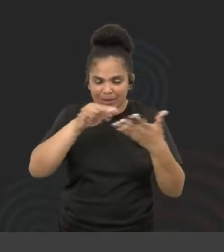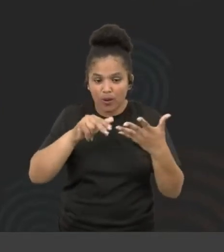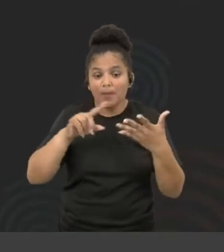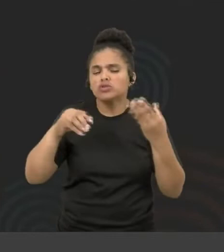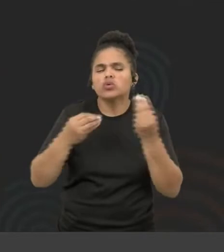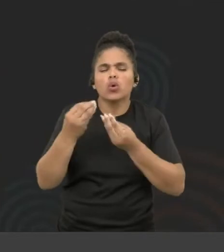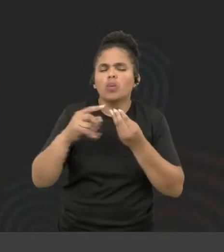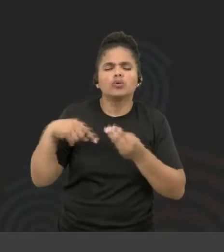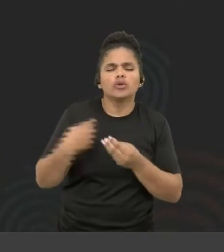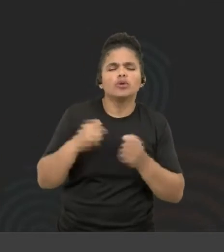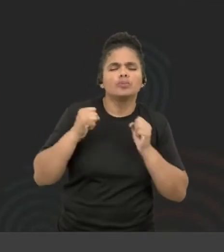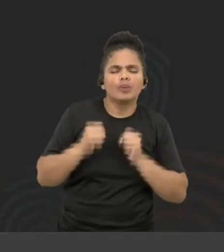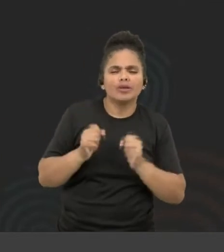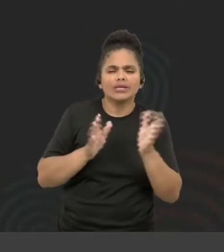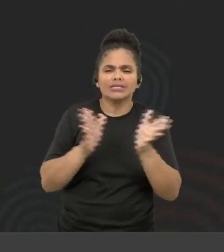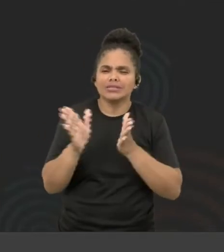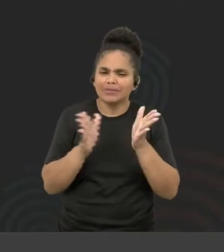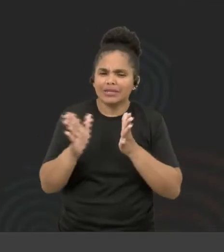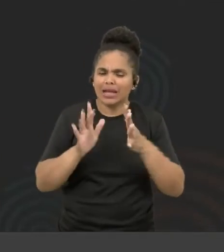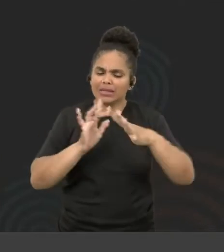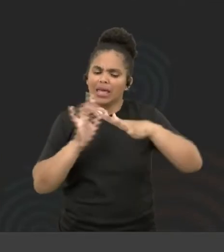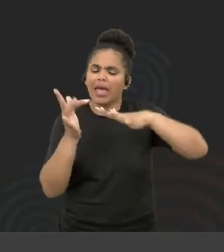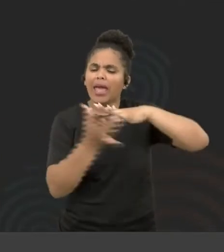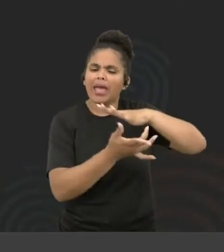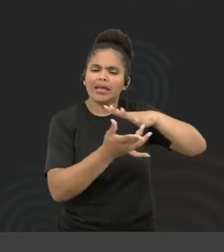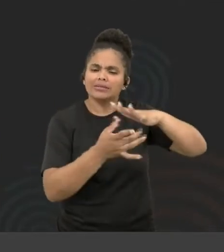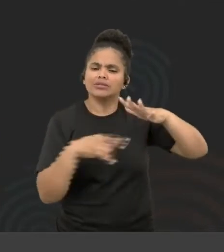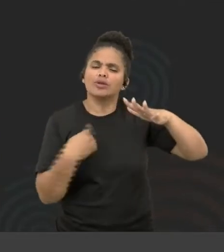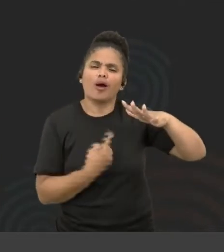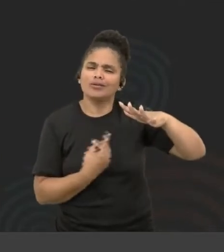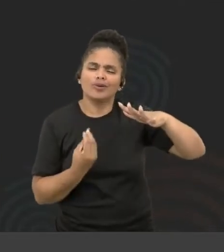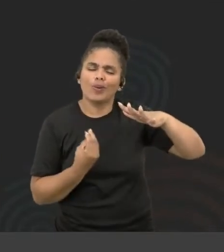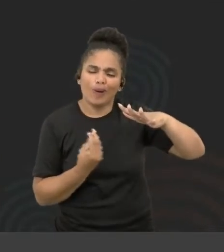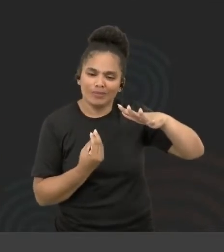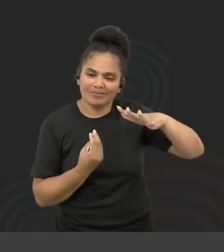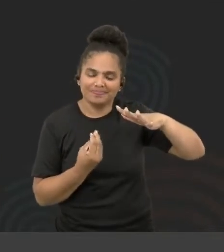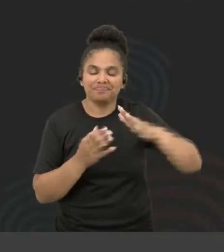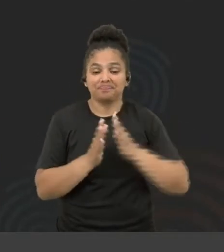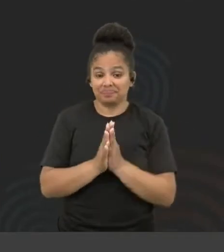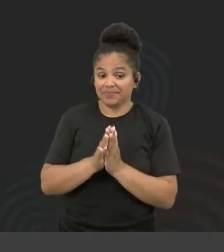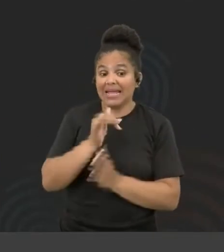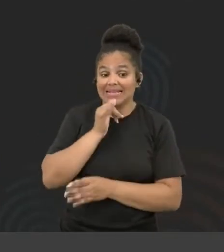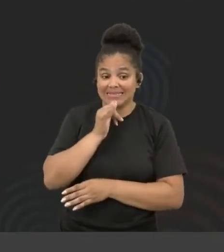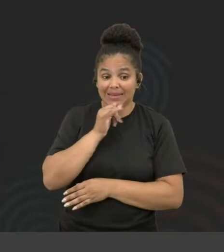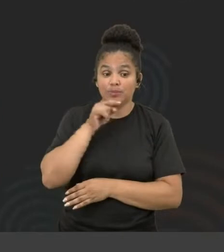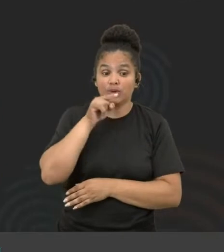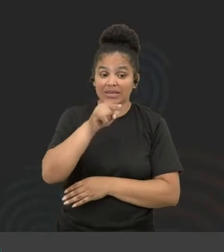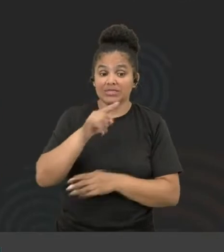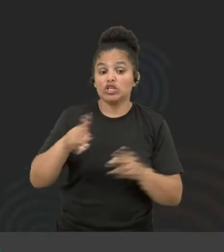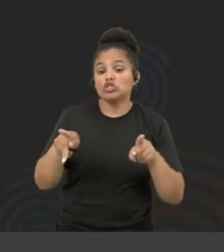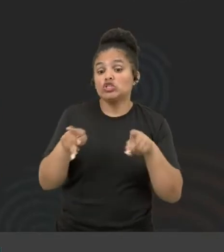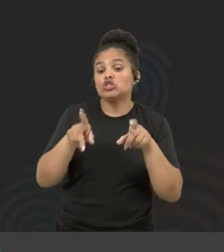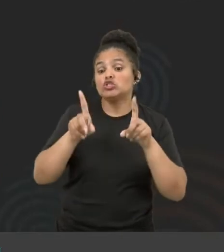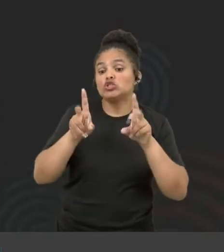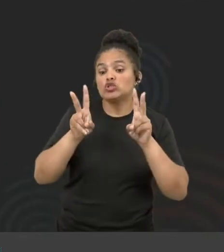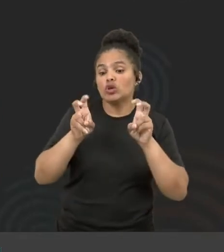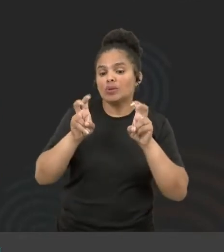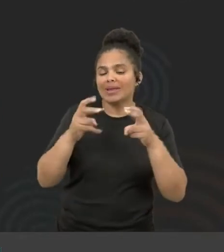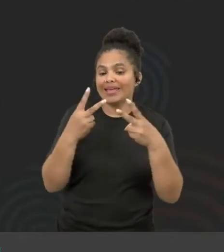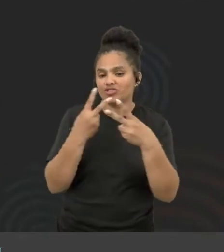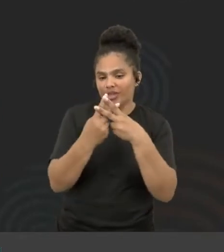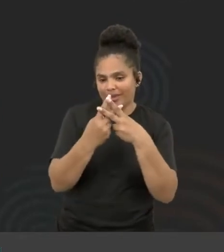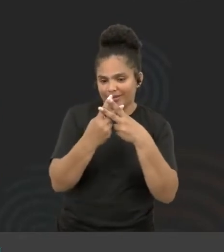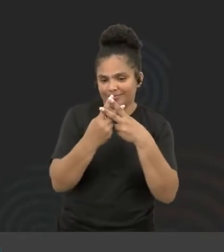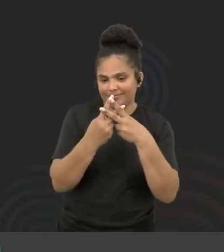redes sociais para tornar esse conteúdo mais acessível. Então, por exemplo, no caso de hashtags e emojis. Primeira